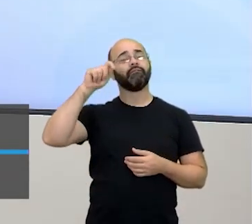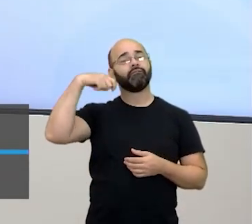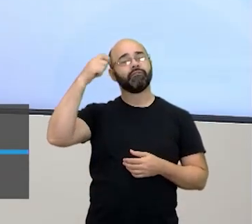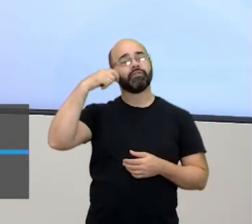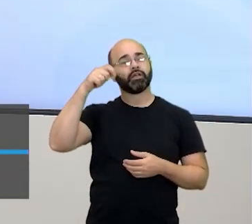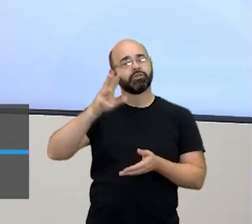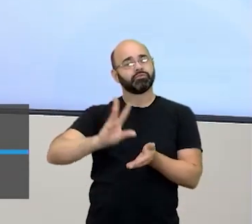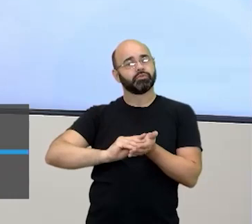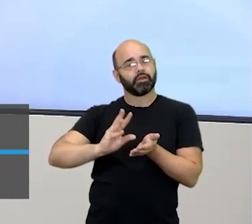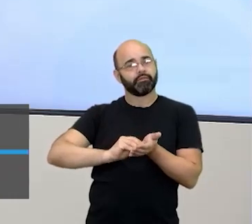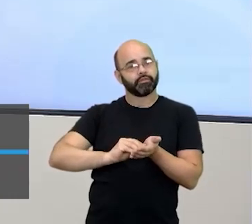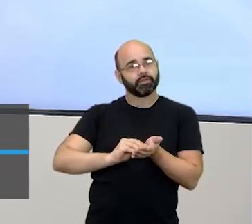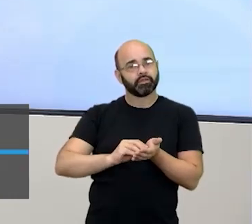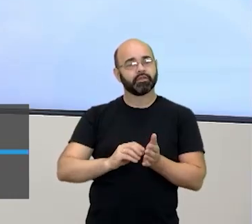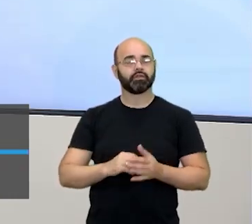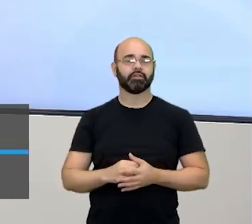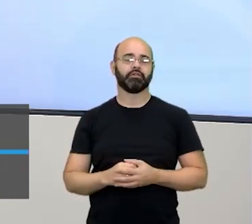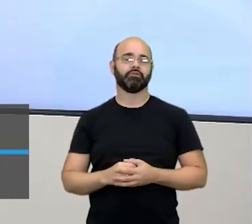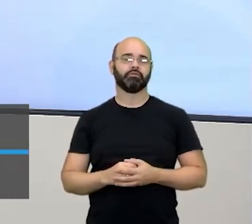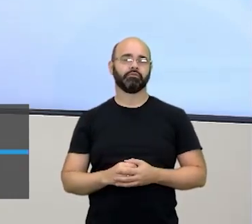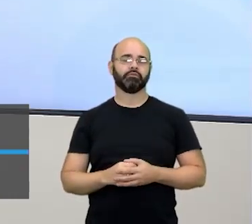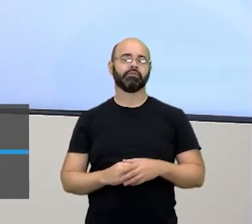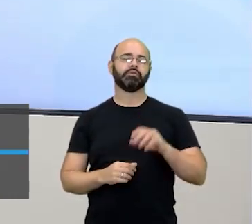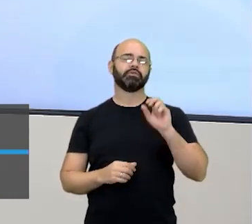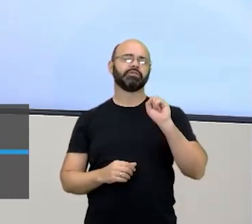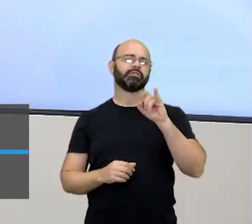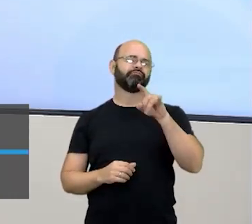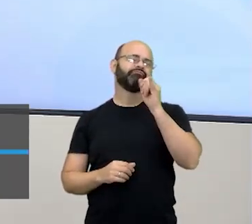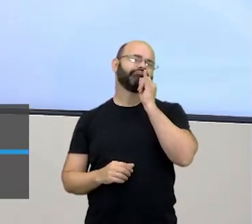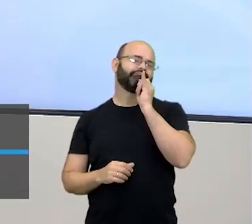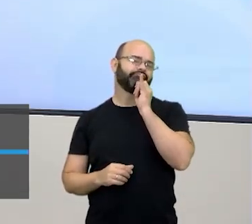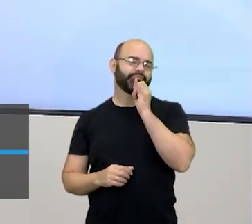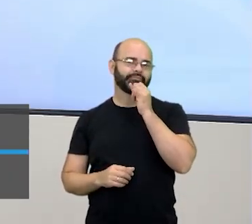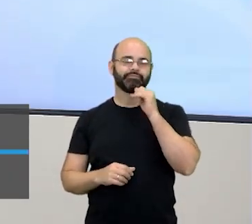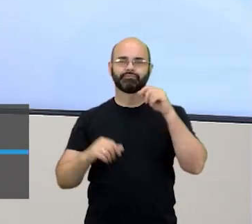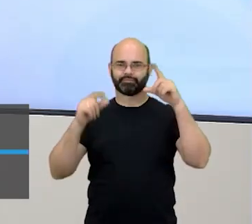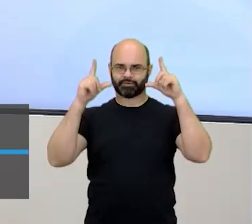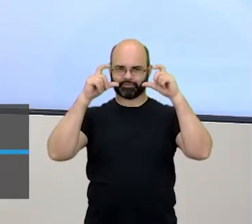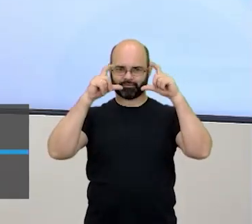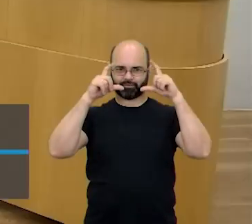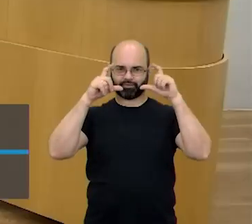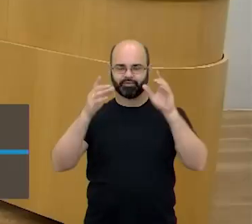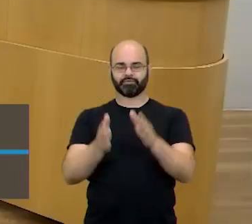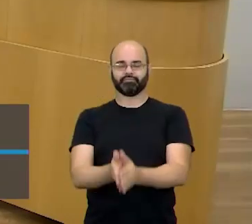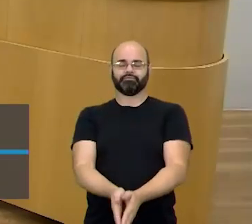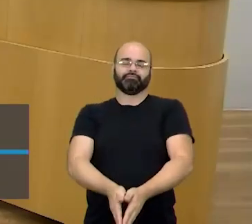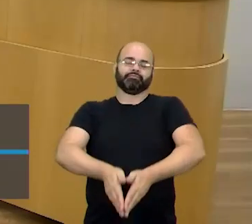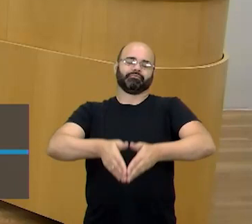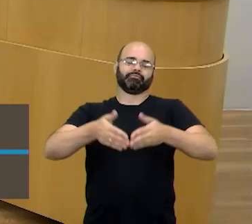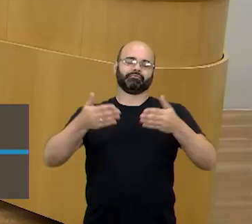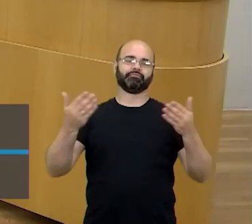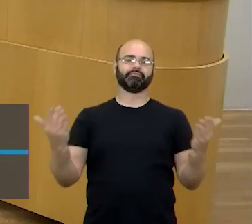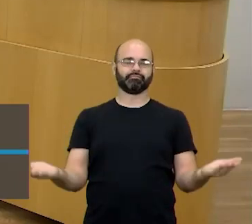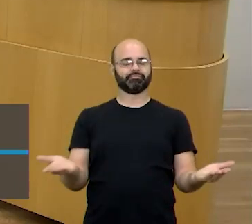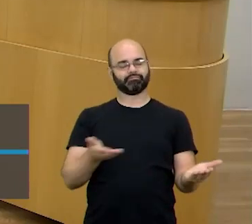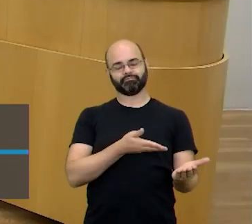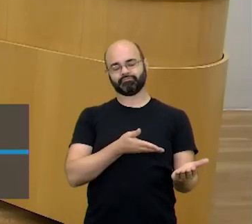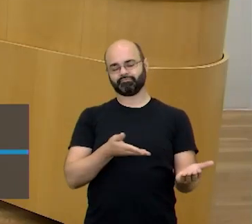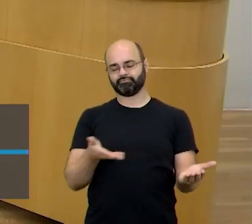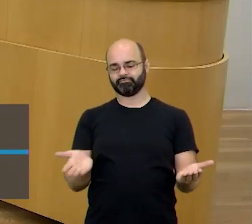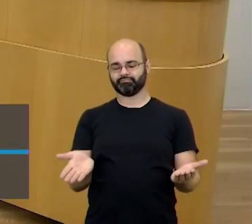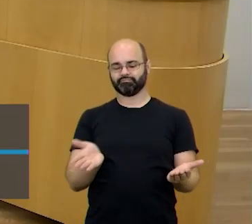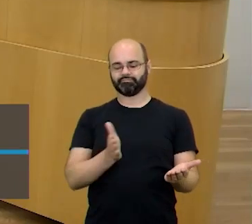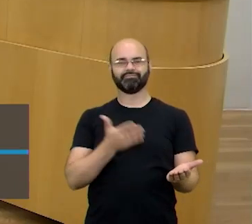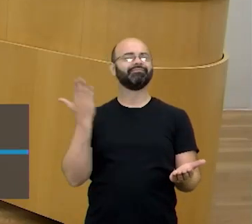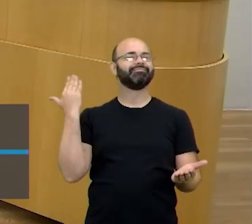por diante. Mas, por exemplo, se você abre um álbum de fotografia, Russão, você é da época em que a gente tinha álbum